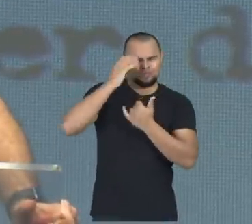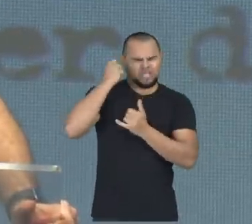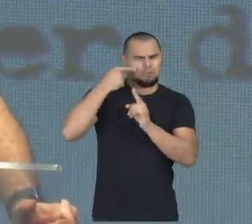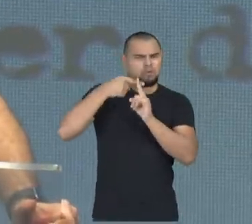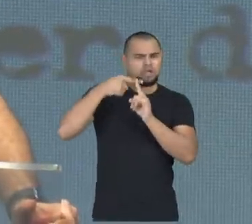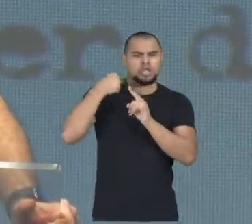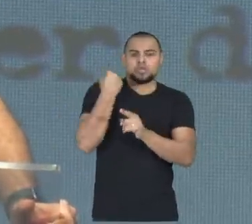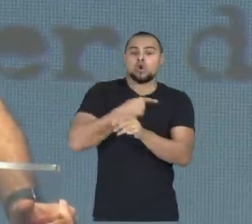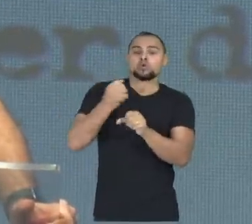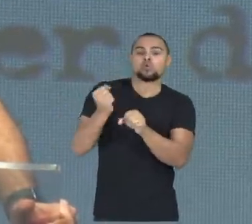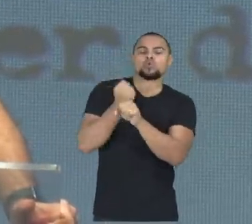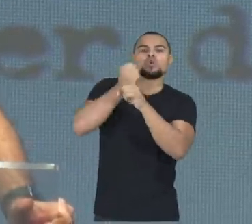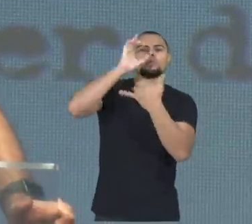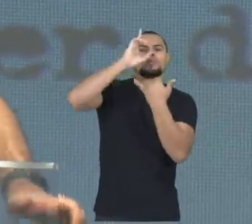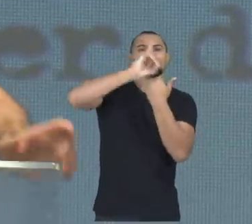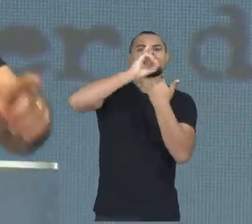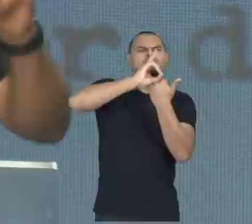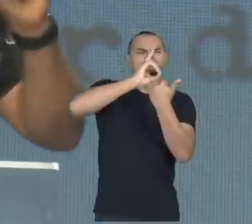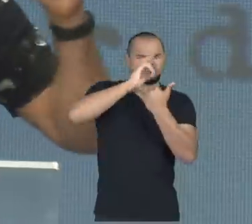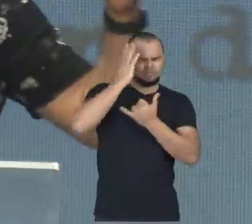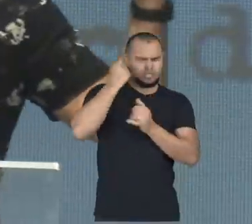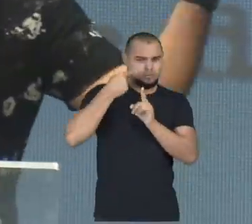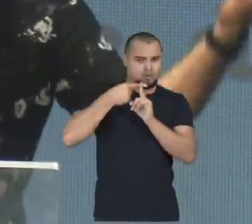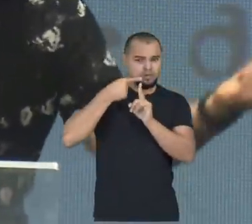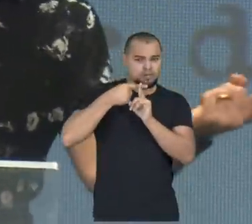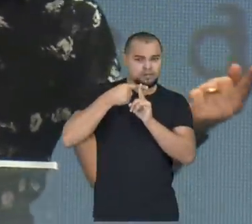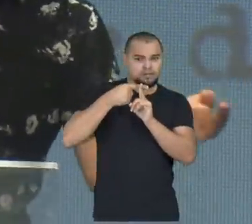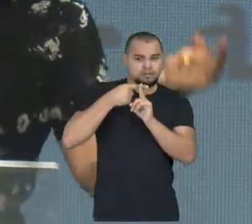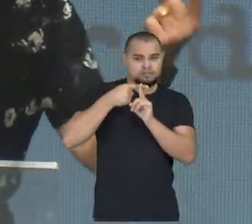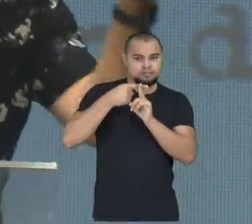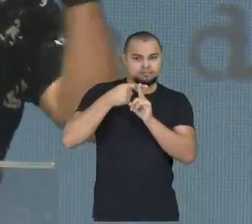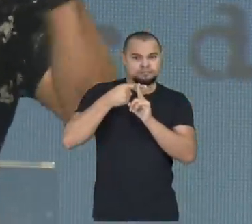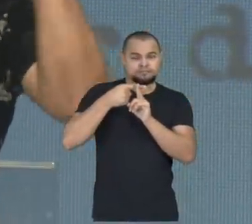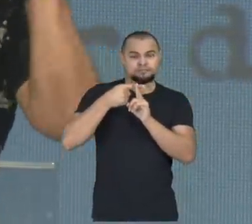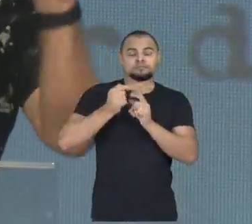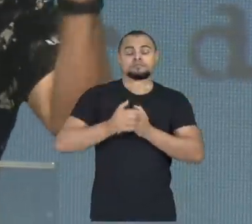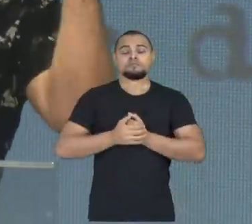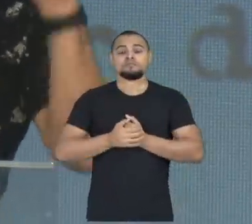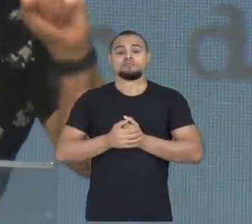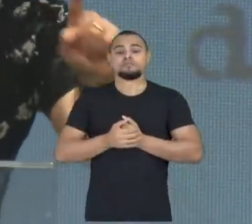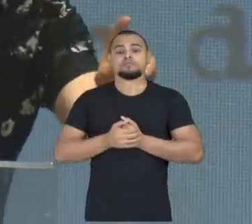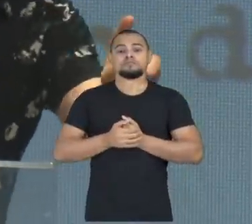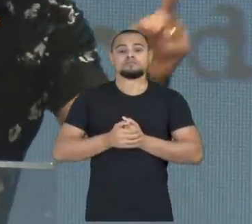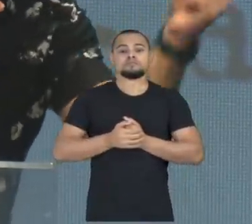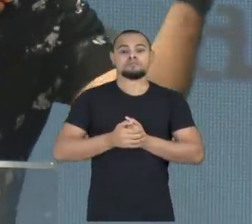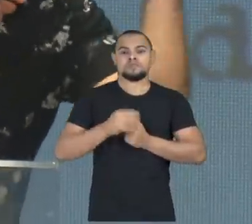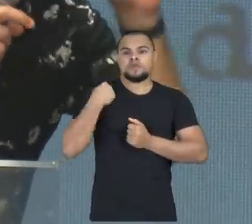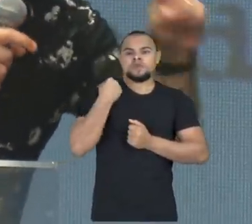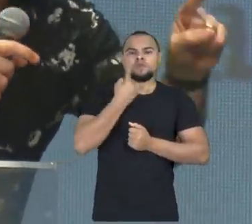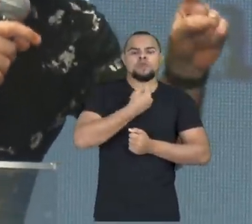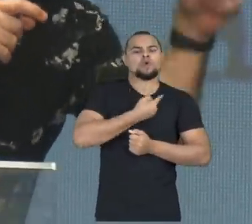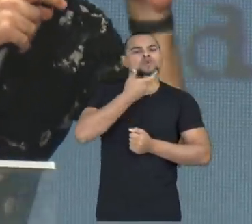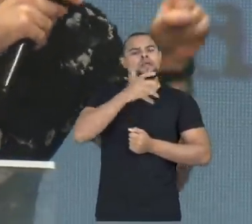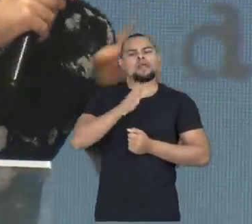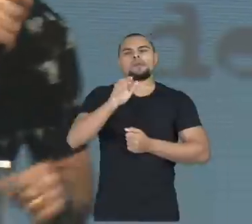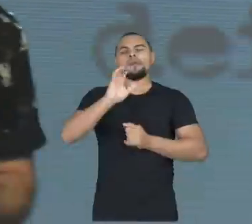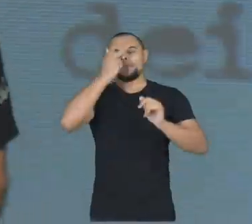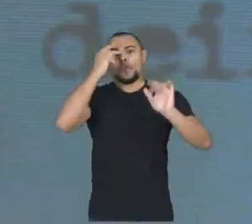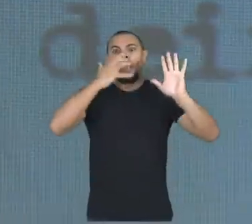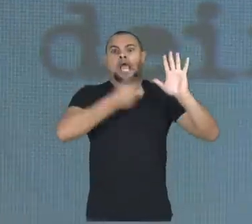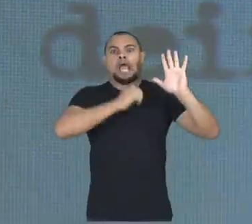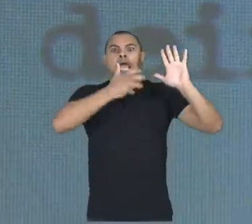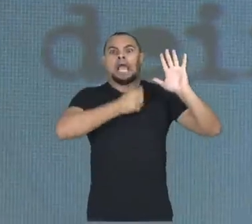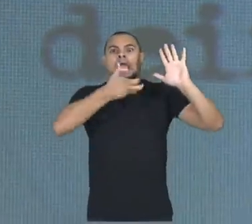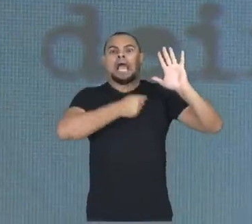nós não podemos ser conhecidos como a igreja em que vidas se convertem porque somos bacanas, informais e